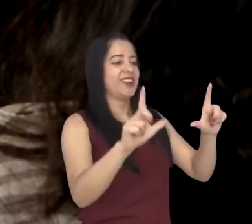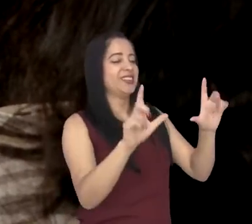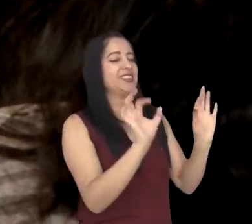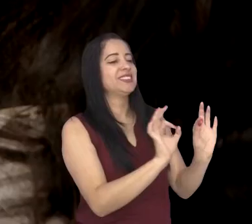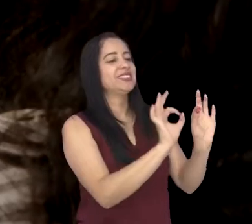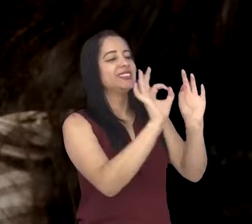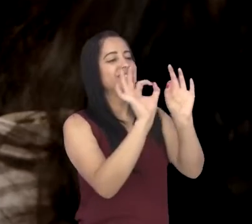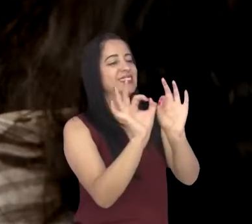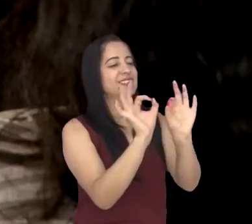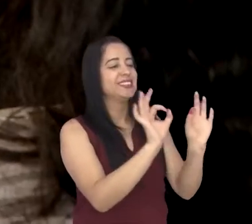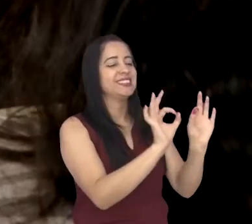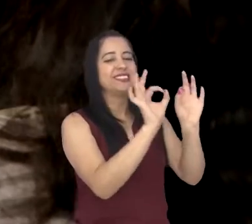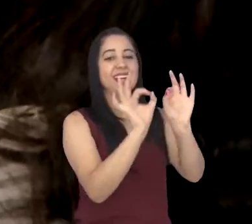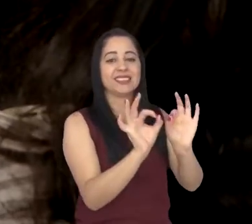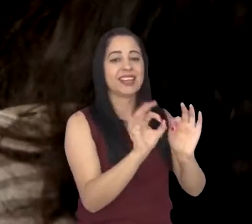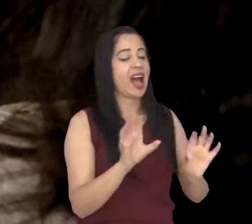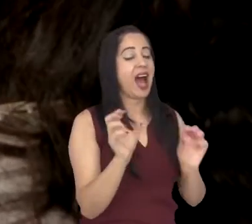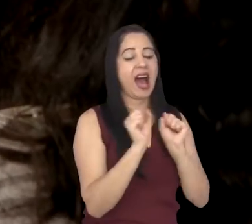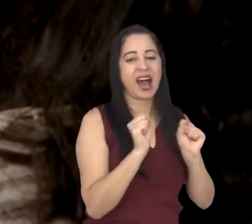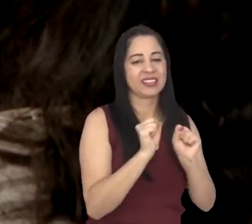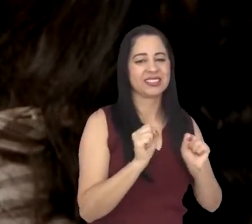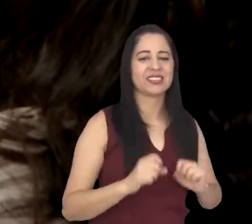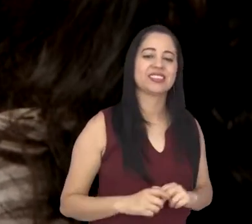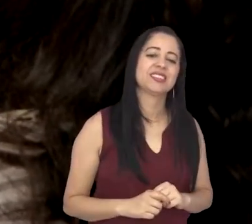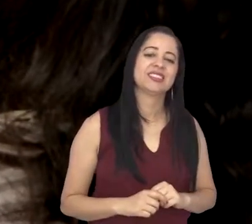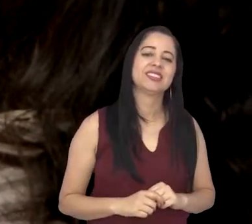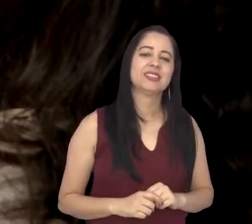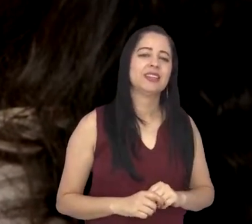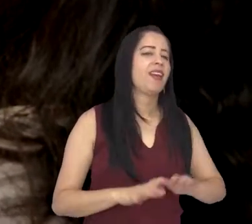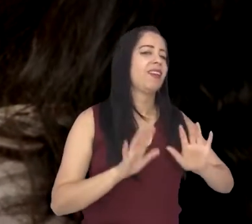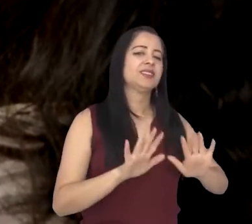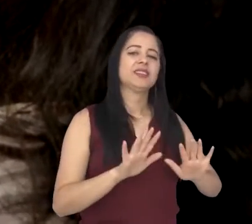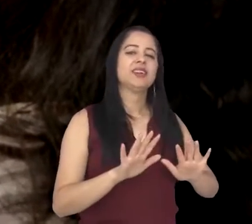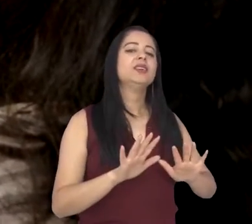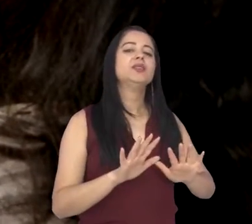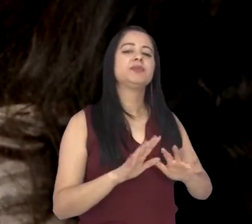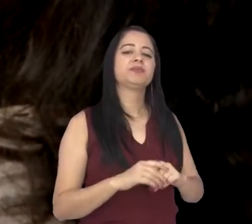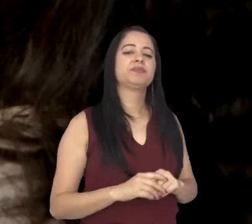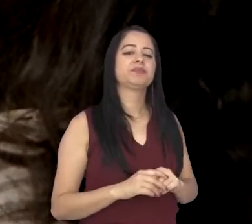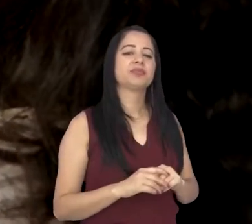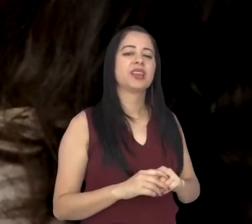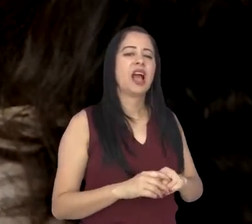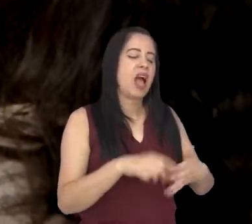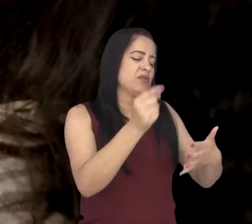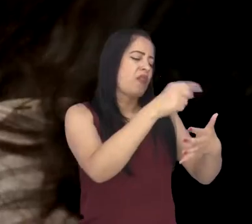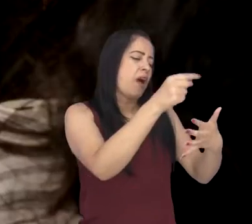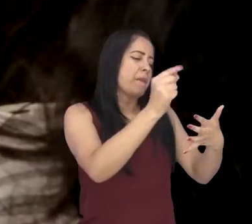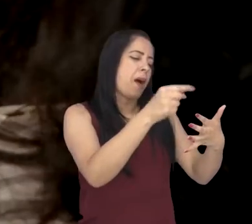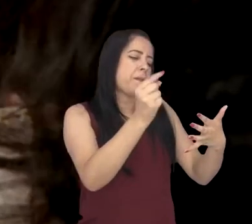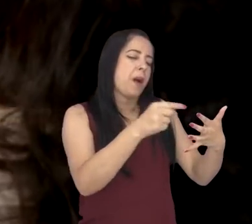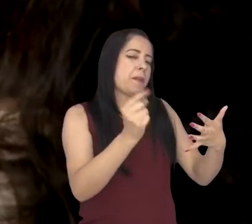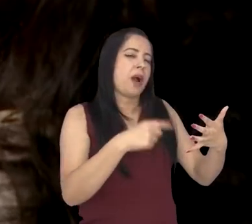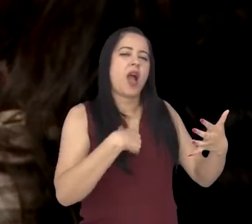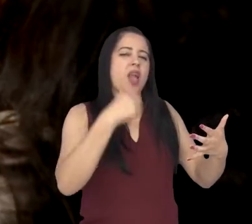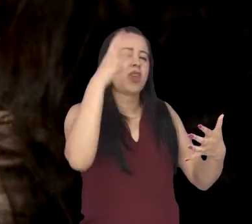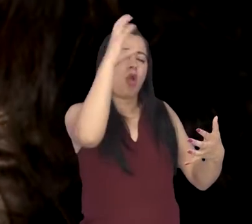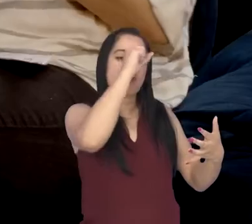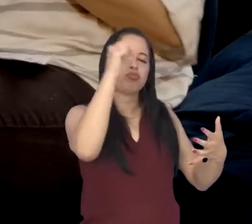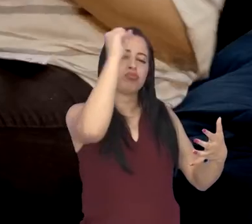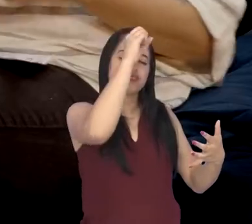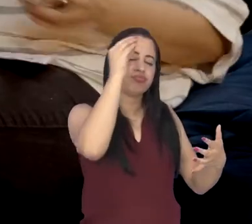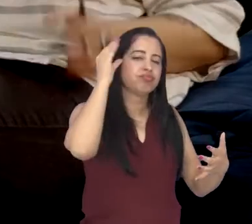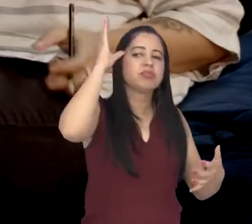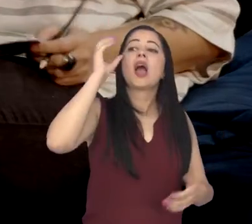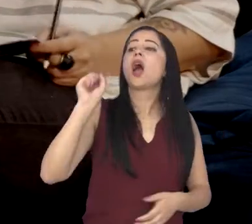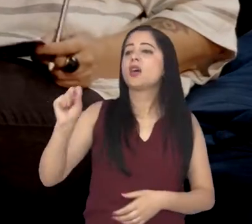prêmio bolas, drible, a bola chamava bolas, drible. E tudo isso foi, né, um acúmulo de coisas. Vai juntando e aí chega uma